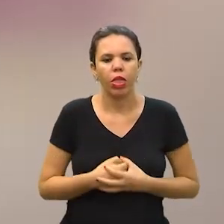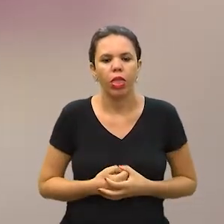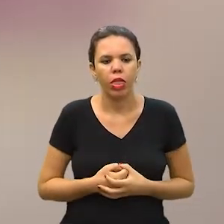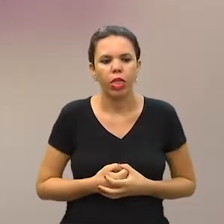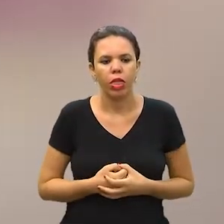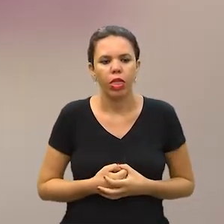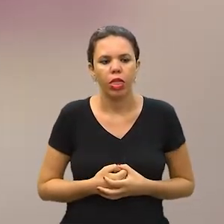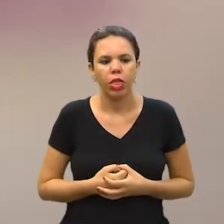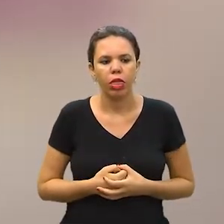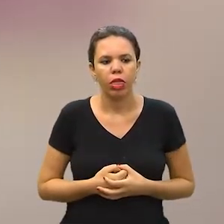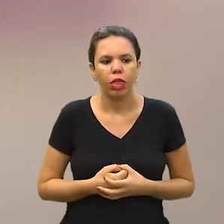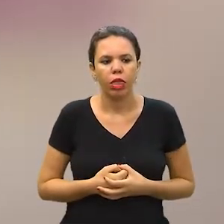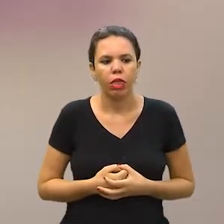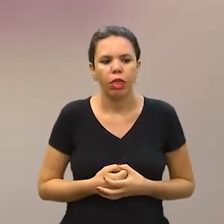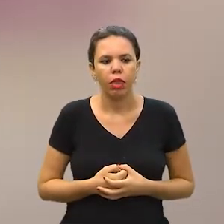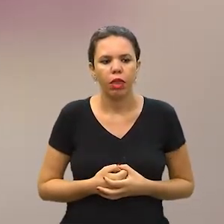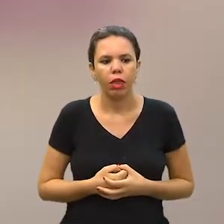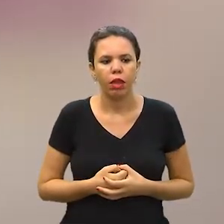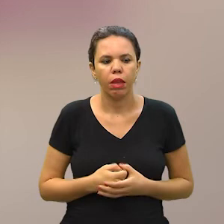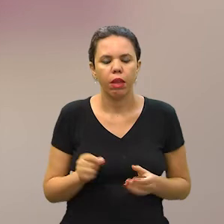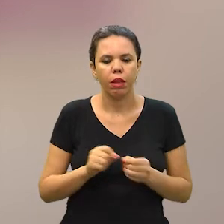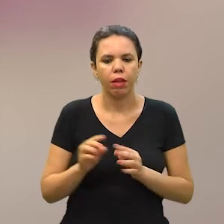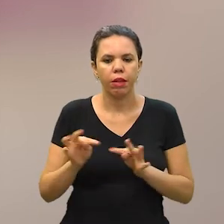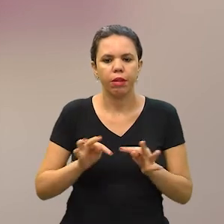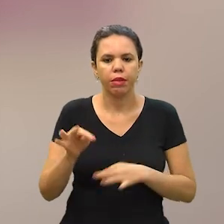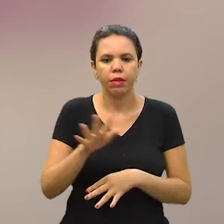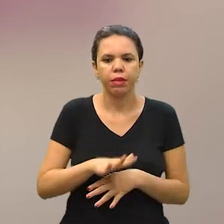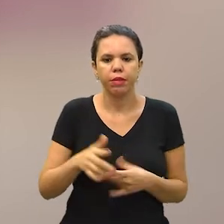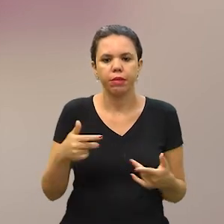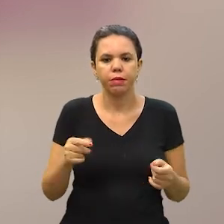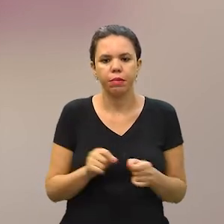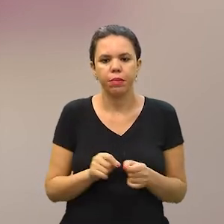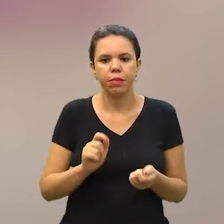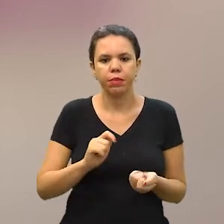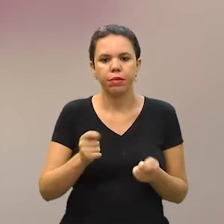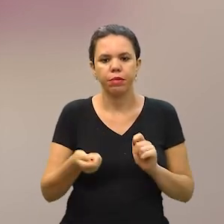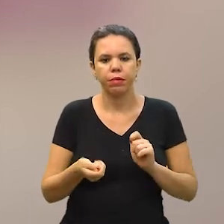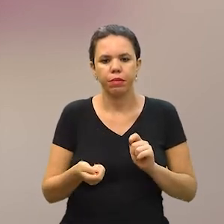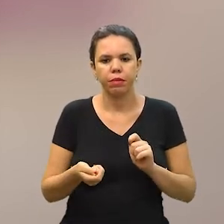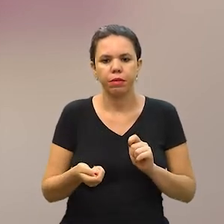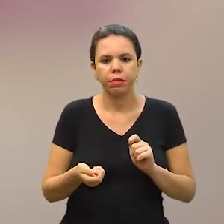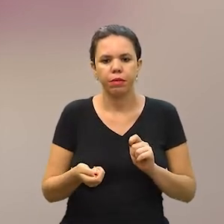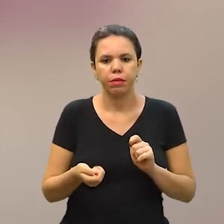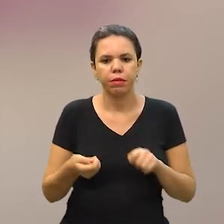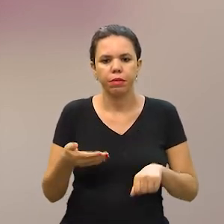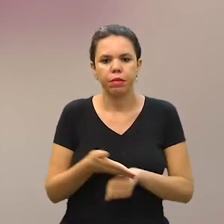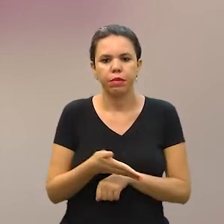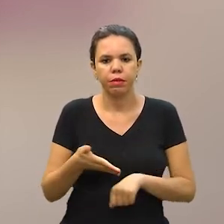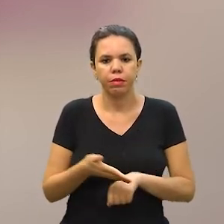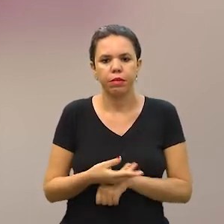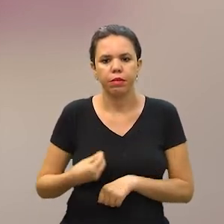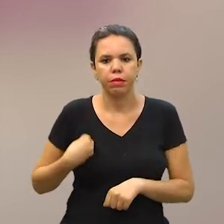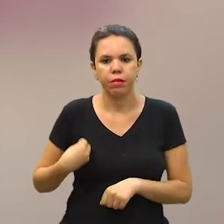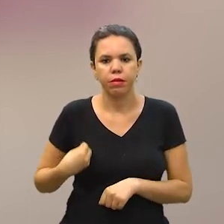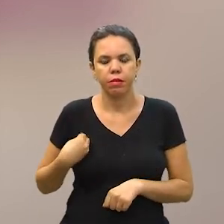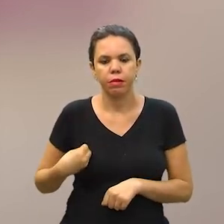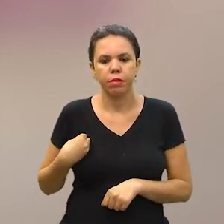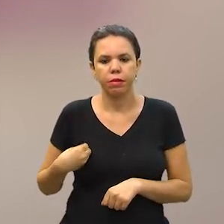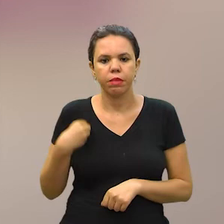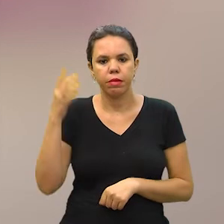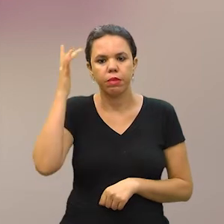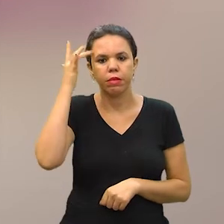é possível sim, né? Conforme ele for fazendo o tratamento e as coisas forem se adequando e ele vai entrando numa vida, digamos,